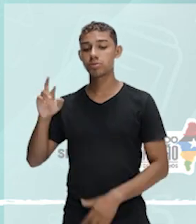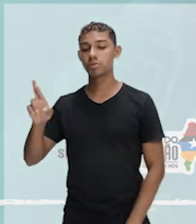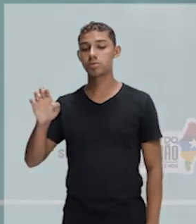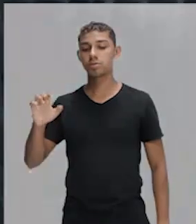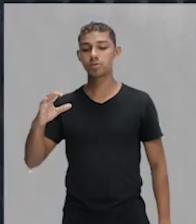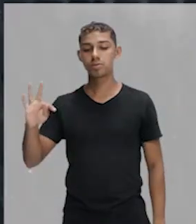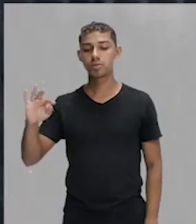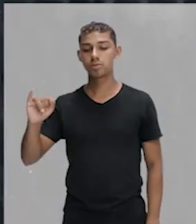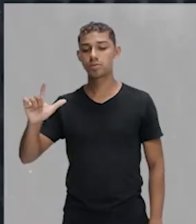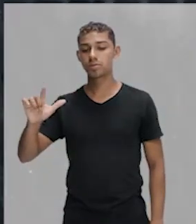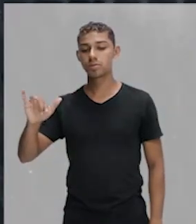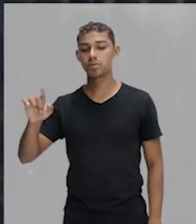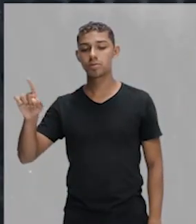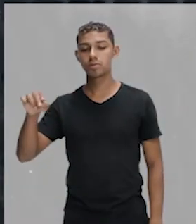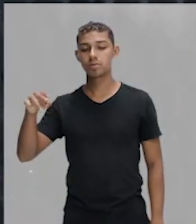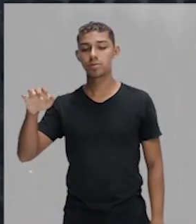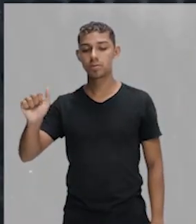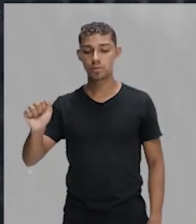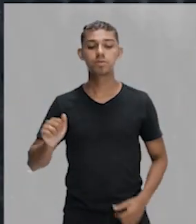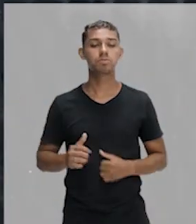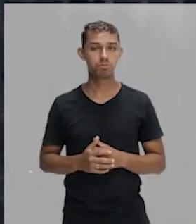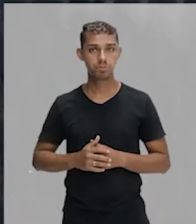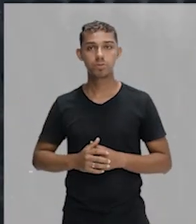Rodovia. Autopista.